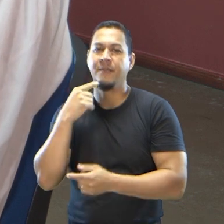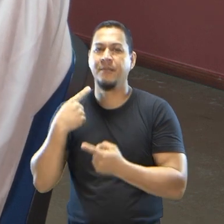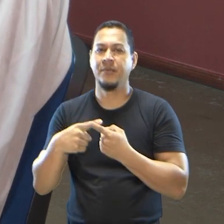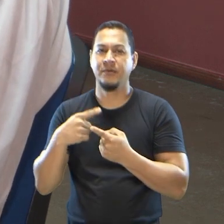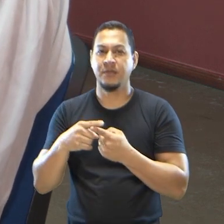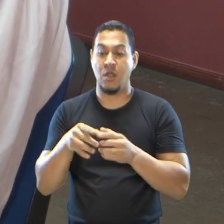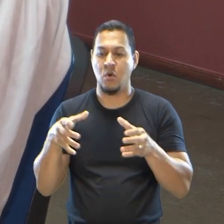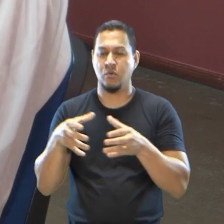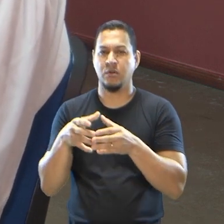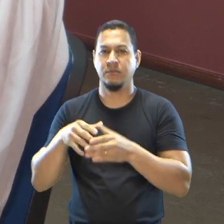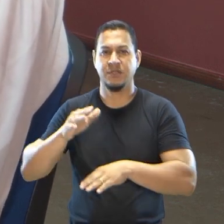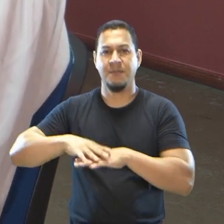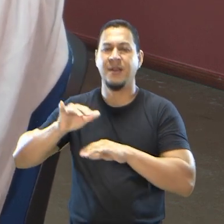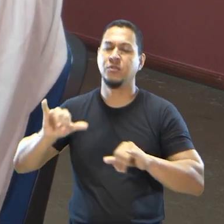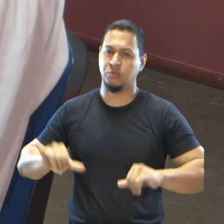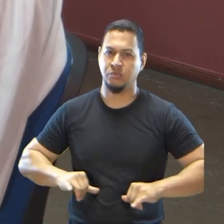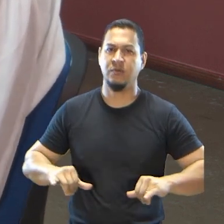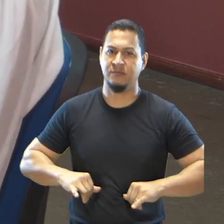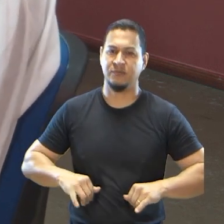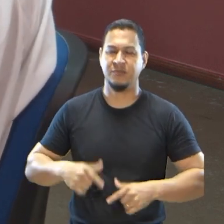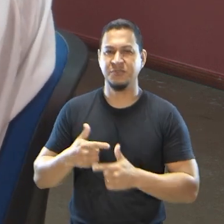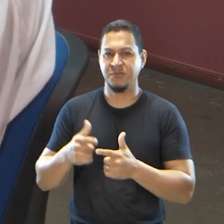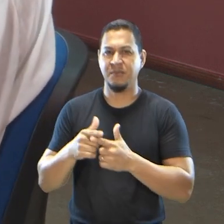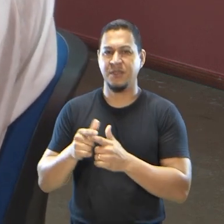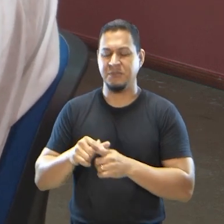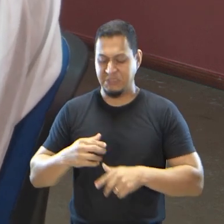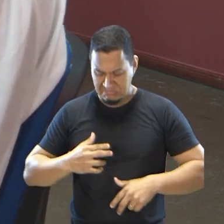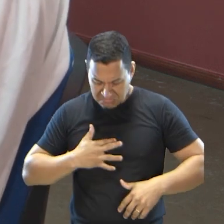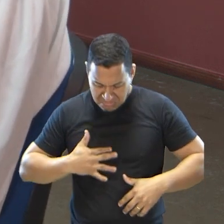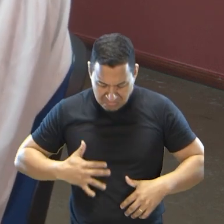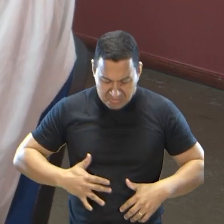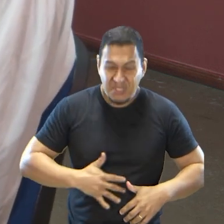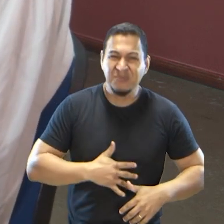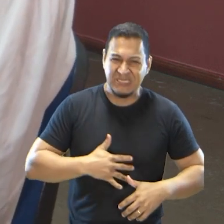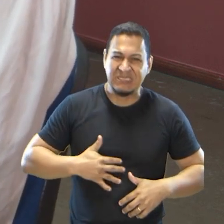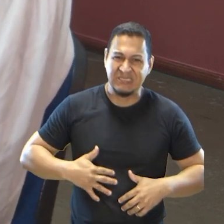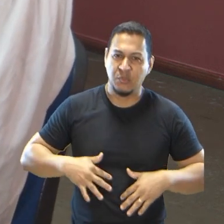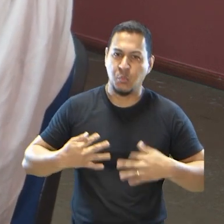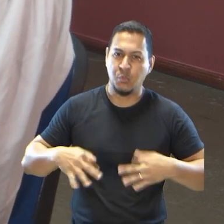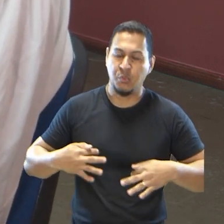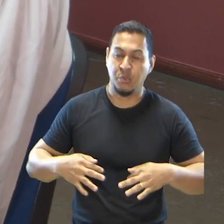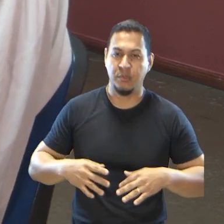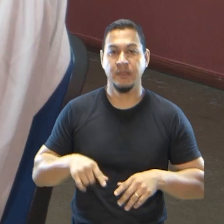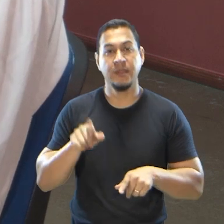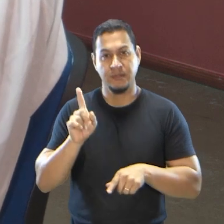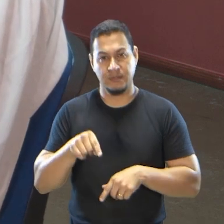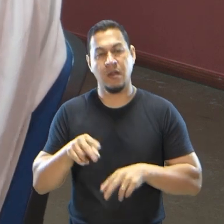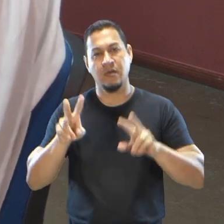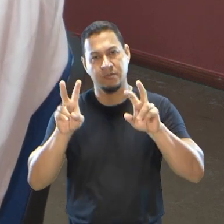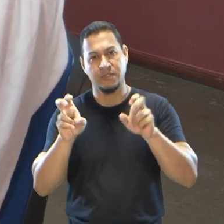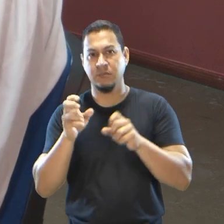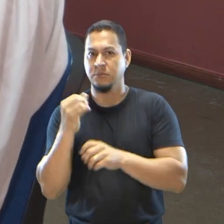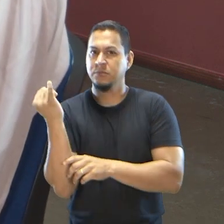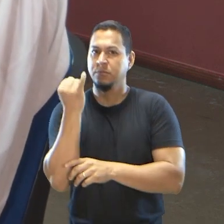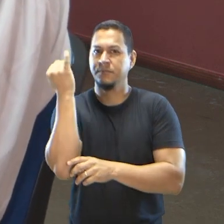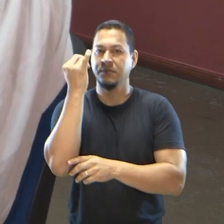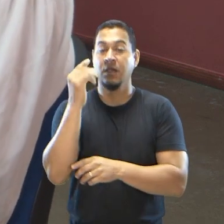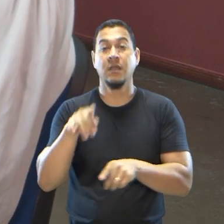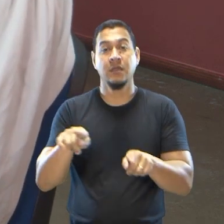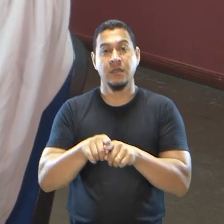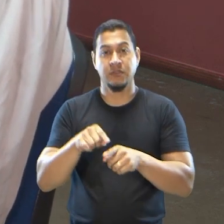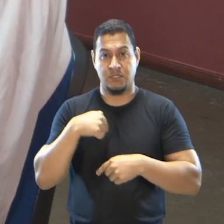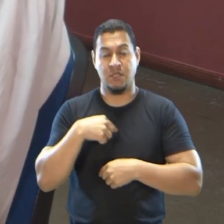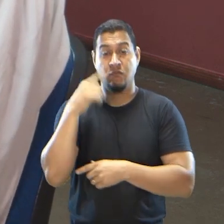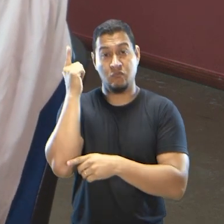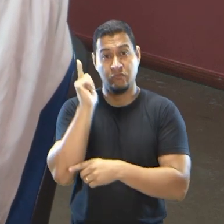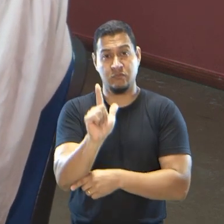é o grupo que maior sofre, sabe, com isso, com esses sintomas gastrointestinais. Então, é um tema de muita relevância